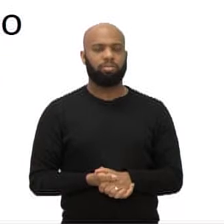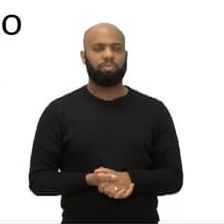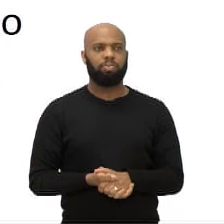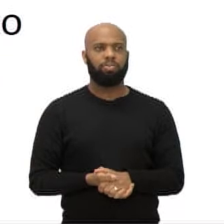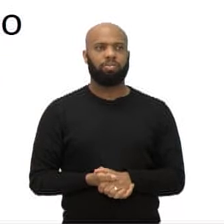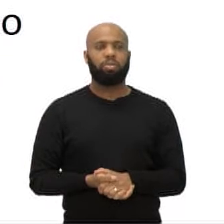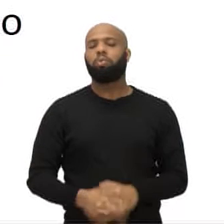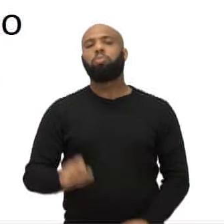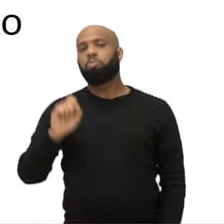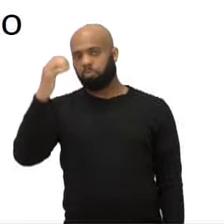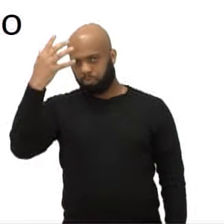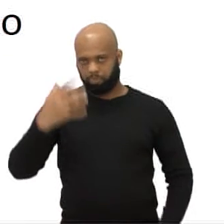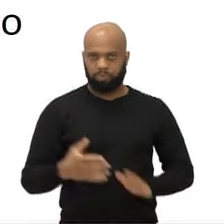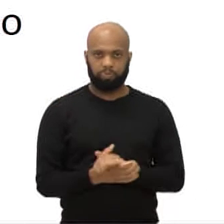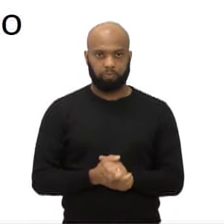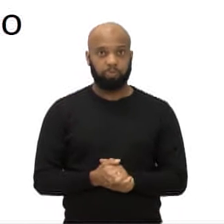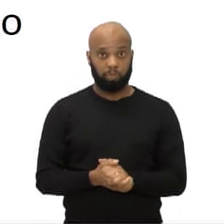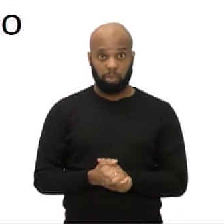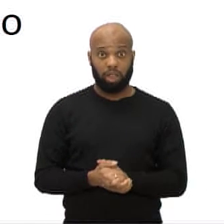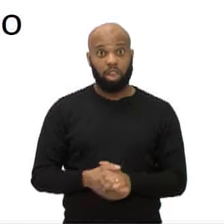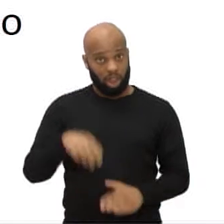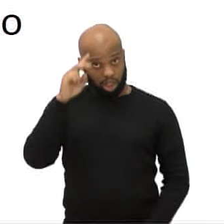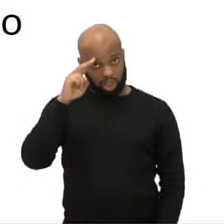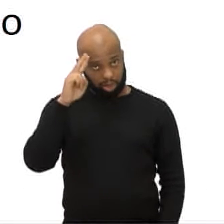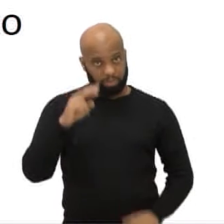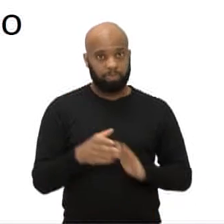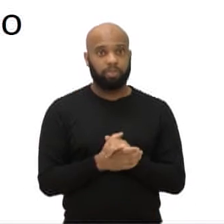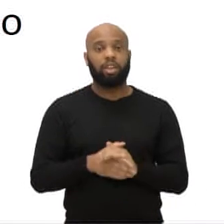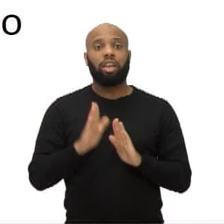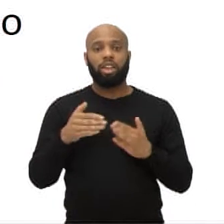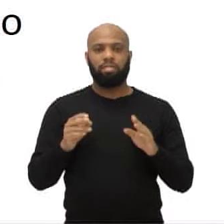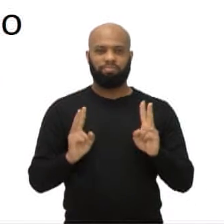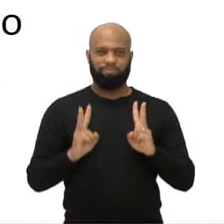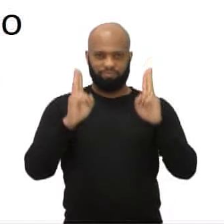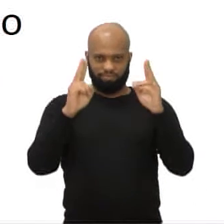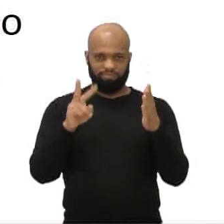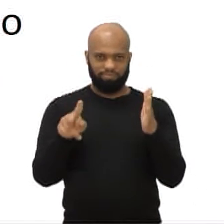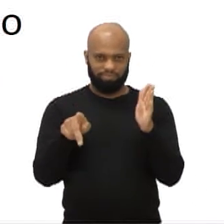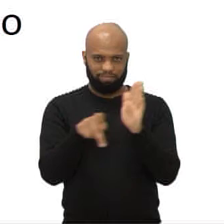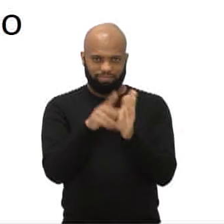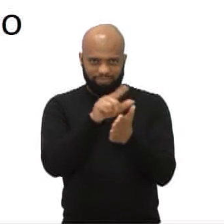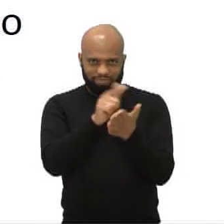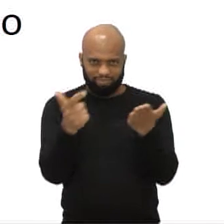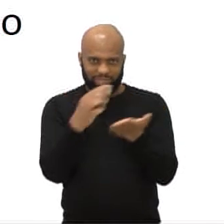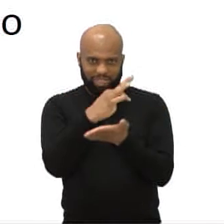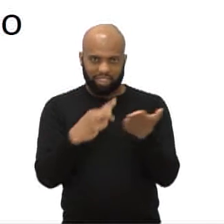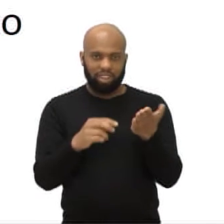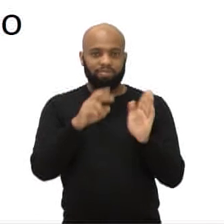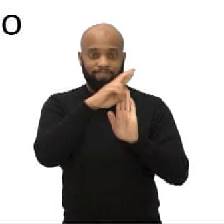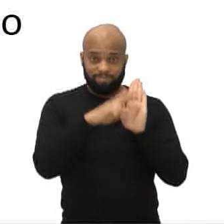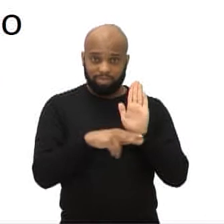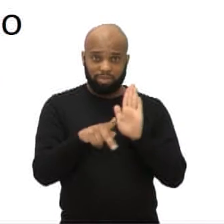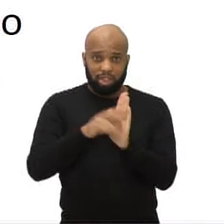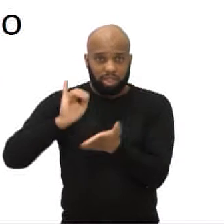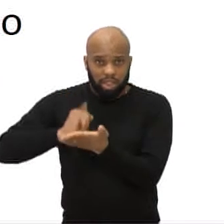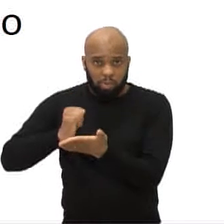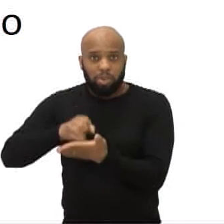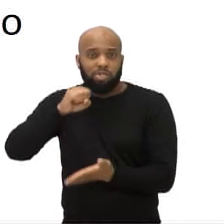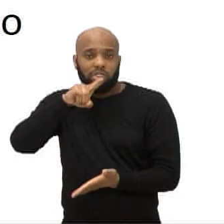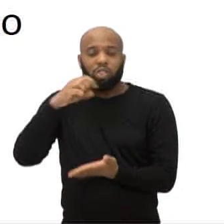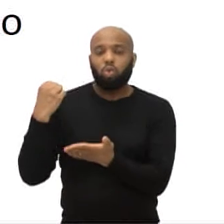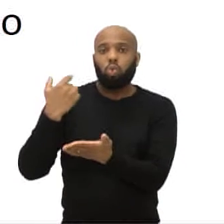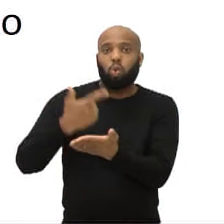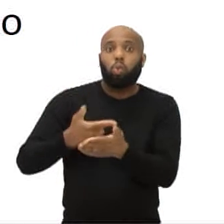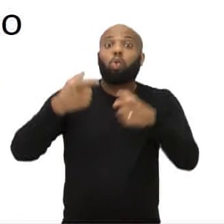Então, o que acontece? Só para a gente relembrar aqui, o trecho da notícia lido trata sobre regras de imposto em relação a compras de